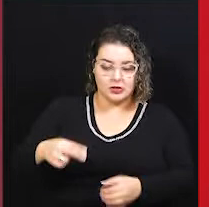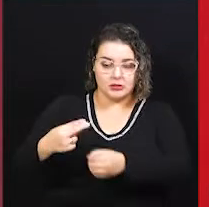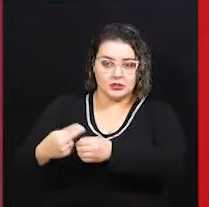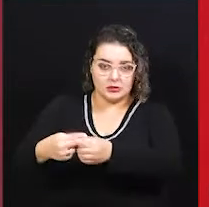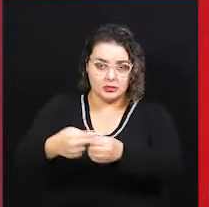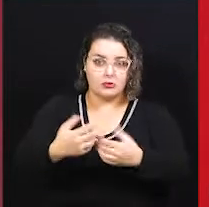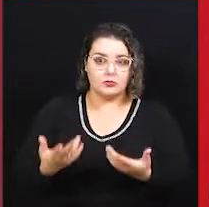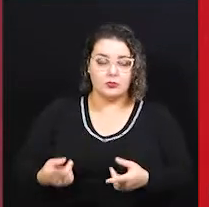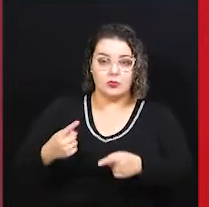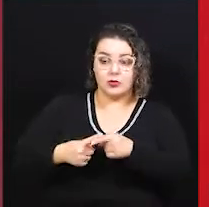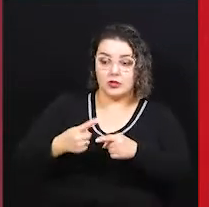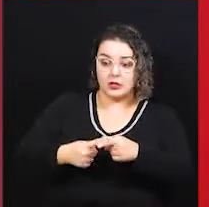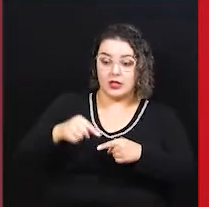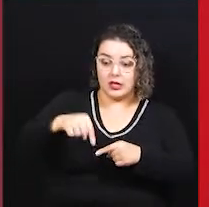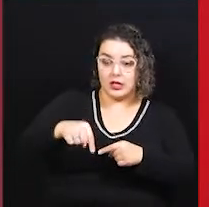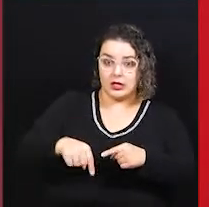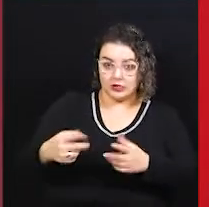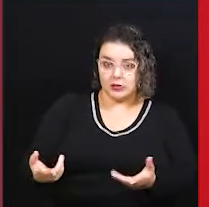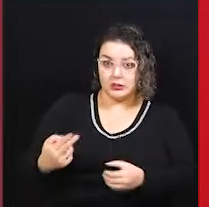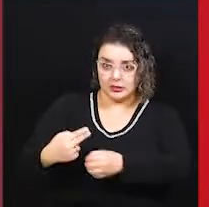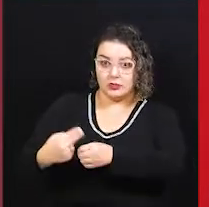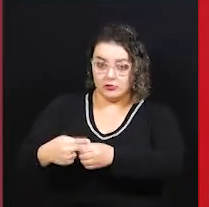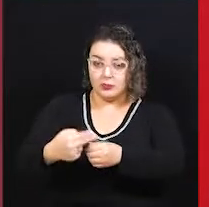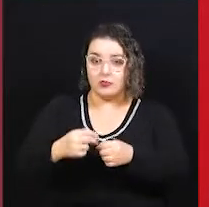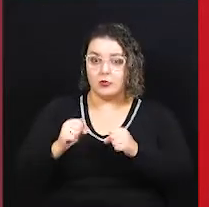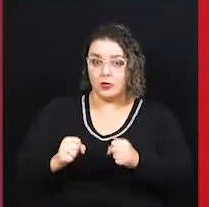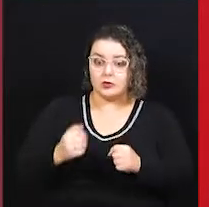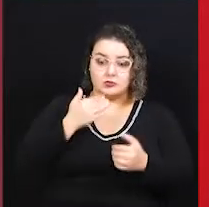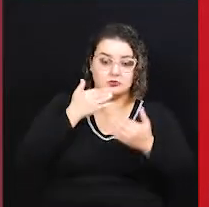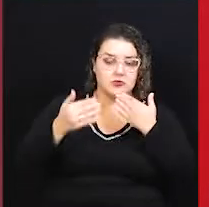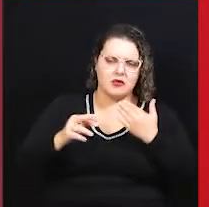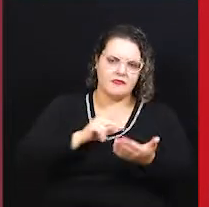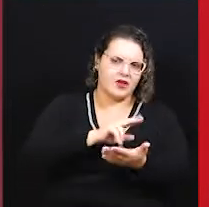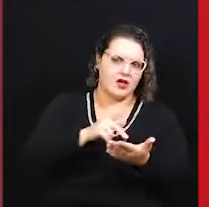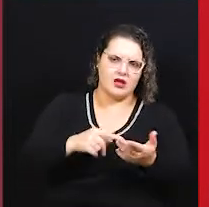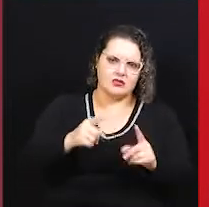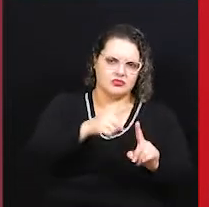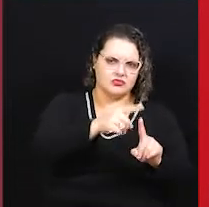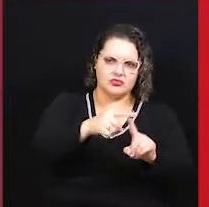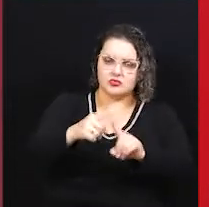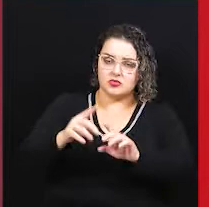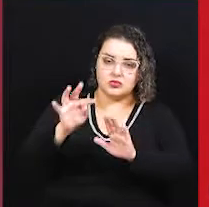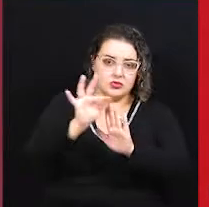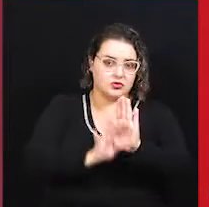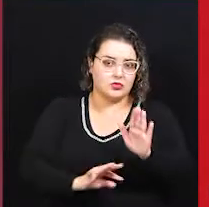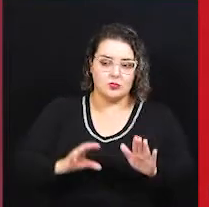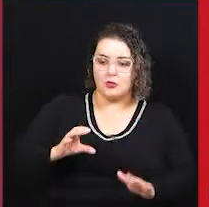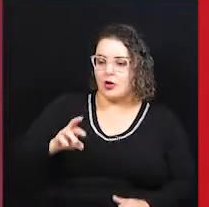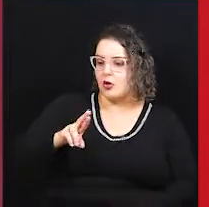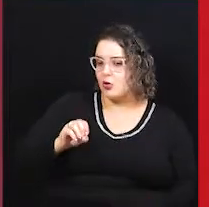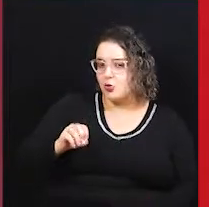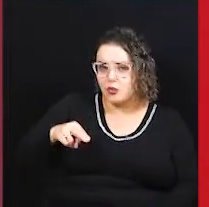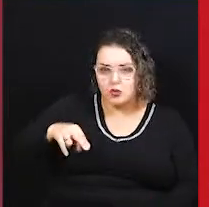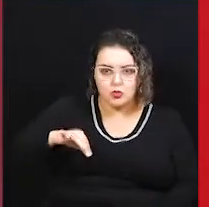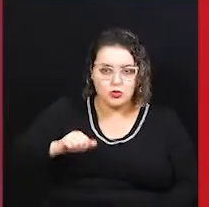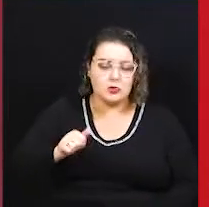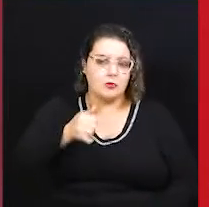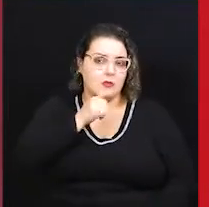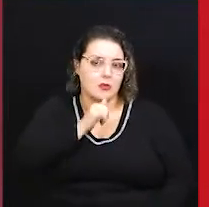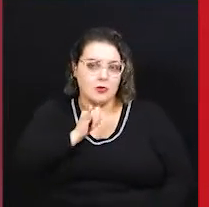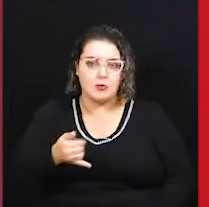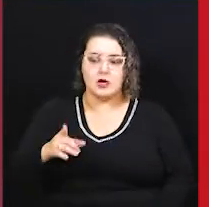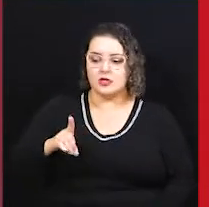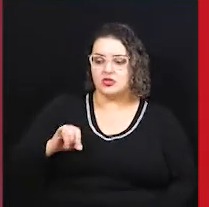redação da Unicamp pode ser cobrado do candidato vários tipos de textos. Pode cobrar uma crônica, pode cobrar uma narração,